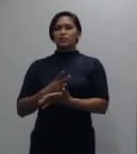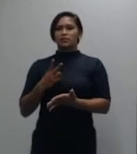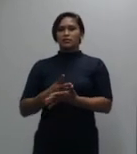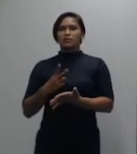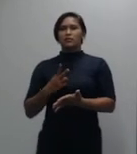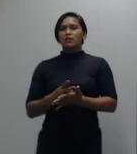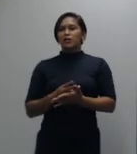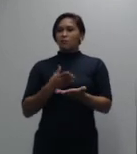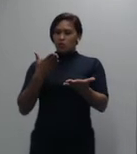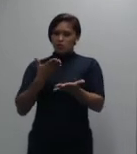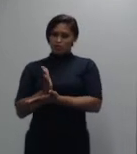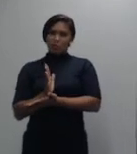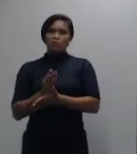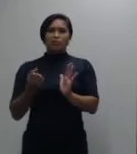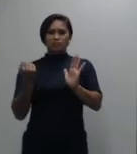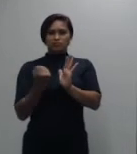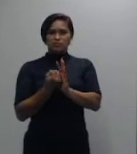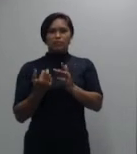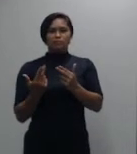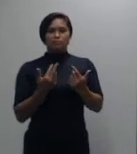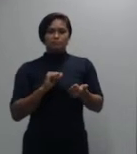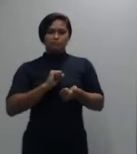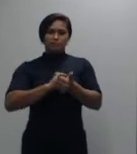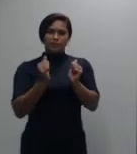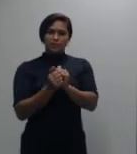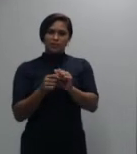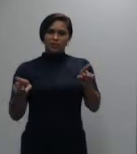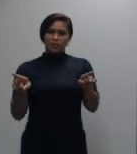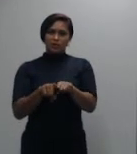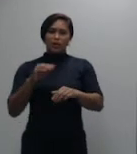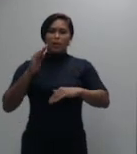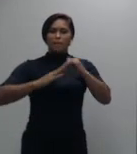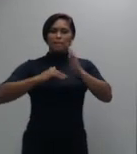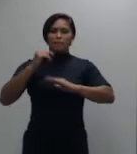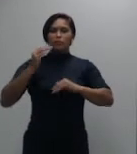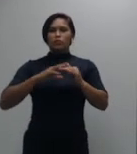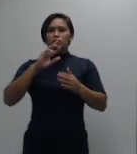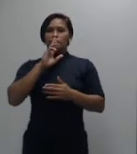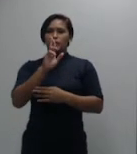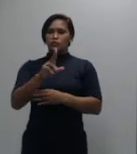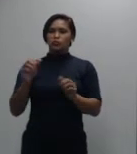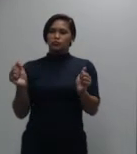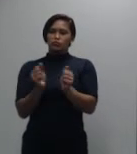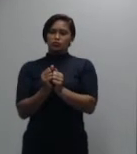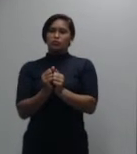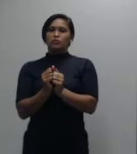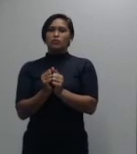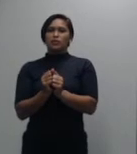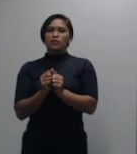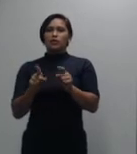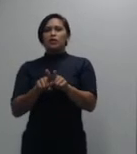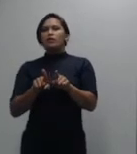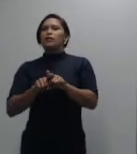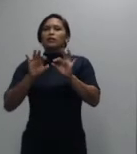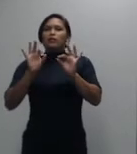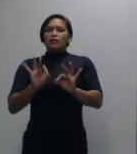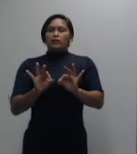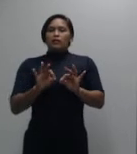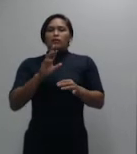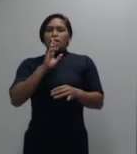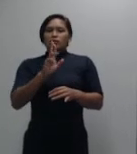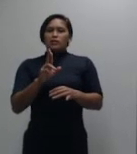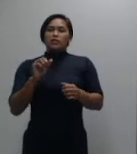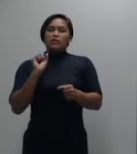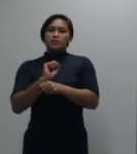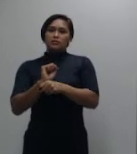provimento costurado seja É adequado a produzir algum resultado útil ao autor o condicionador determinada saltar em sua